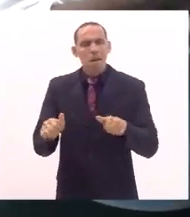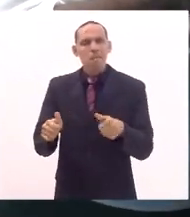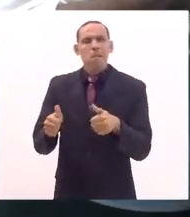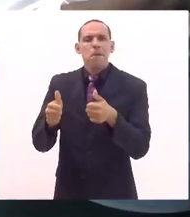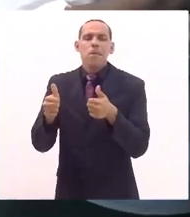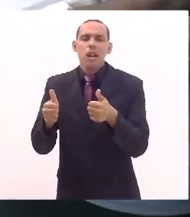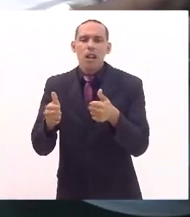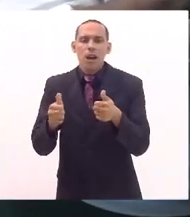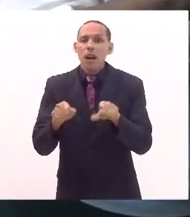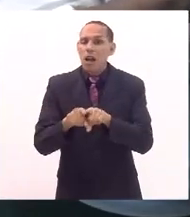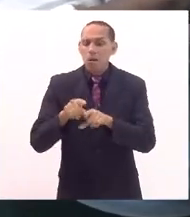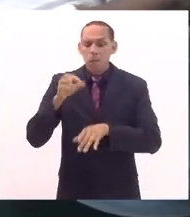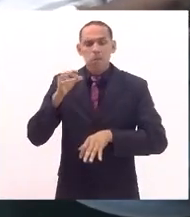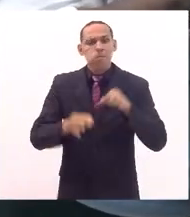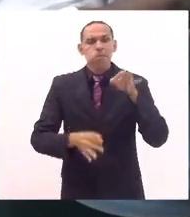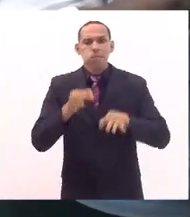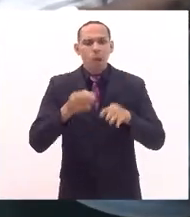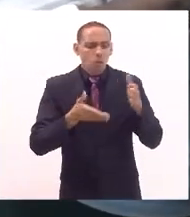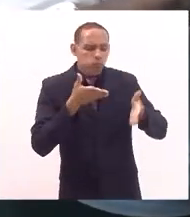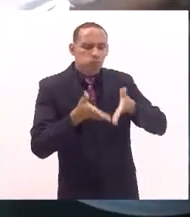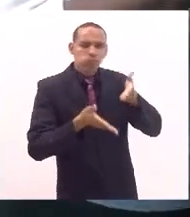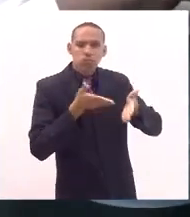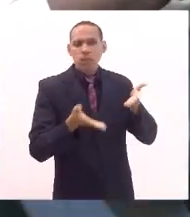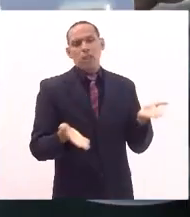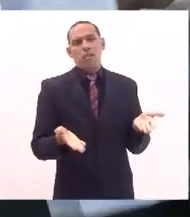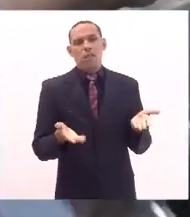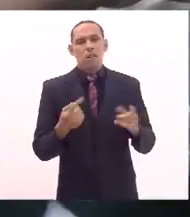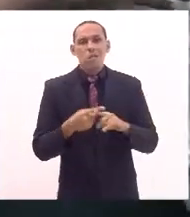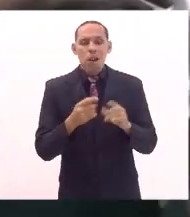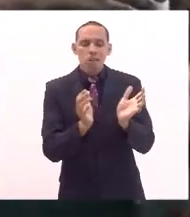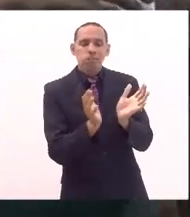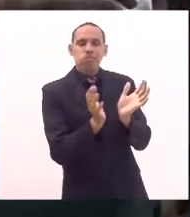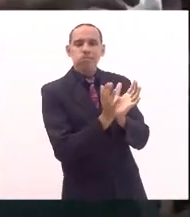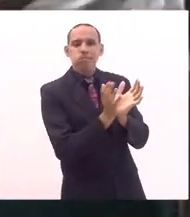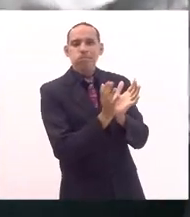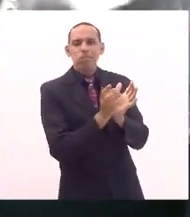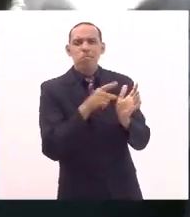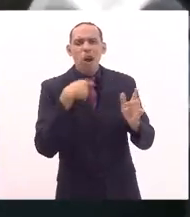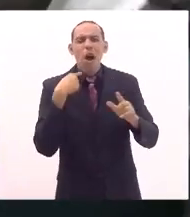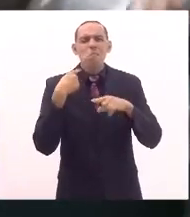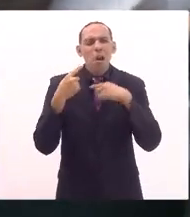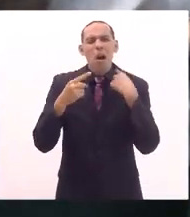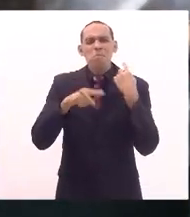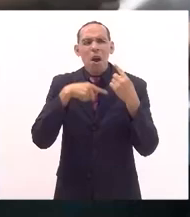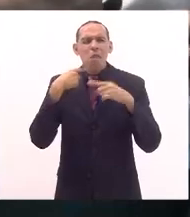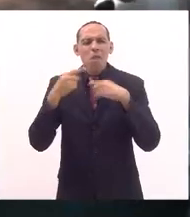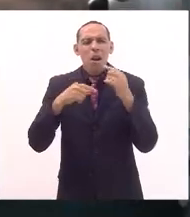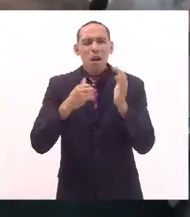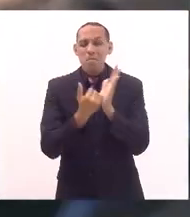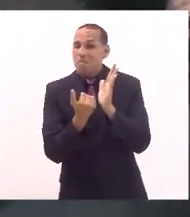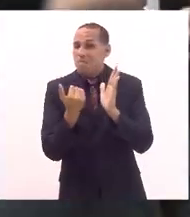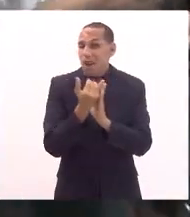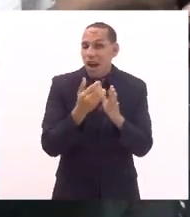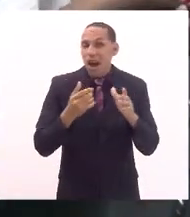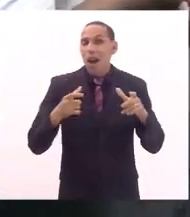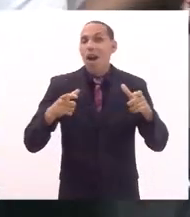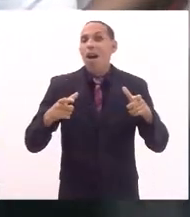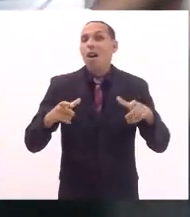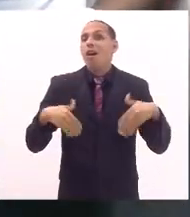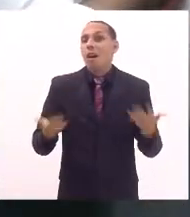precisa ter a justiça com ela porque foi a categoria que mais morreu durante a convide